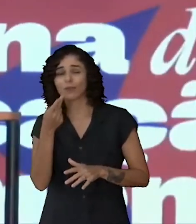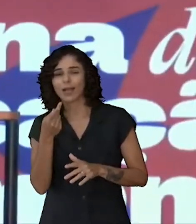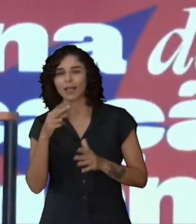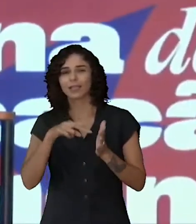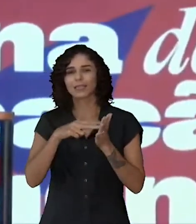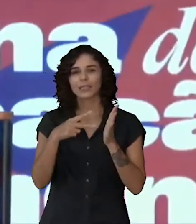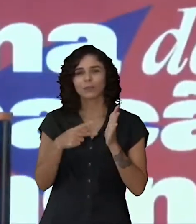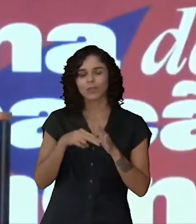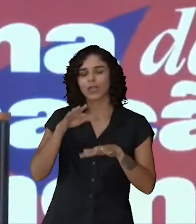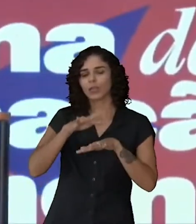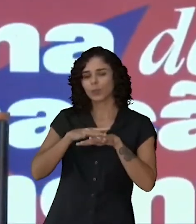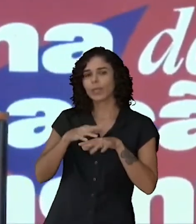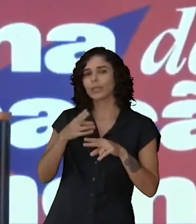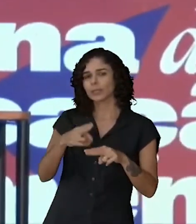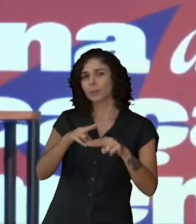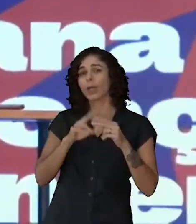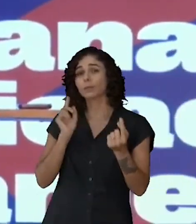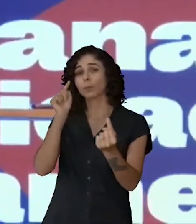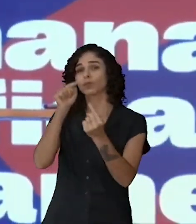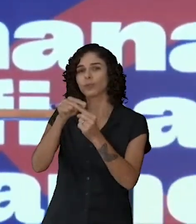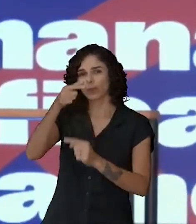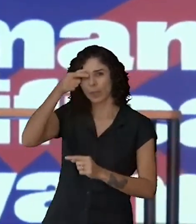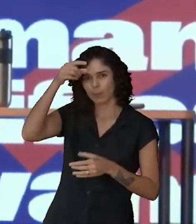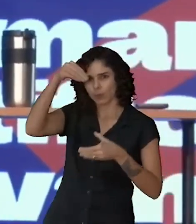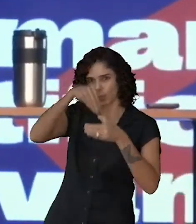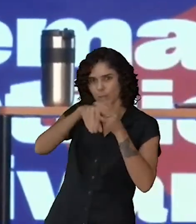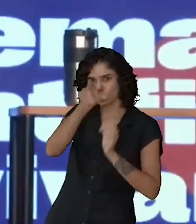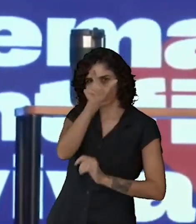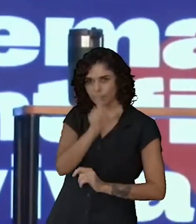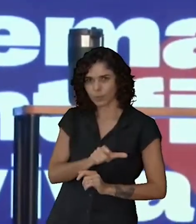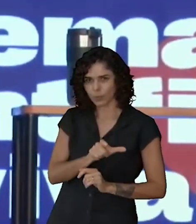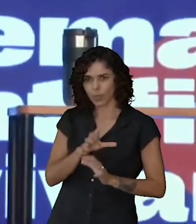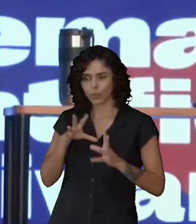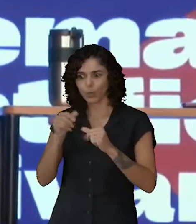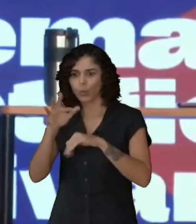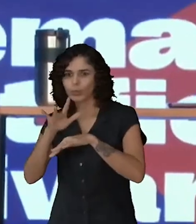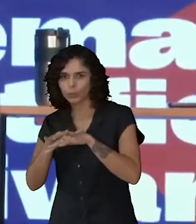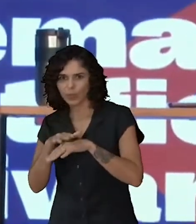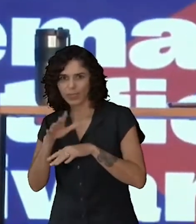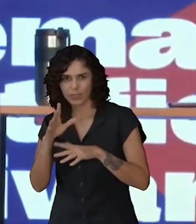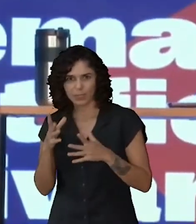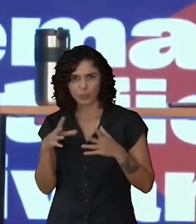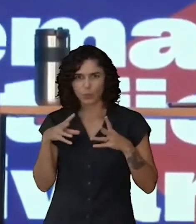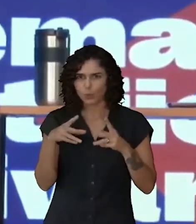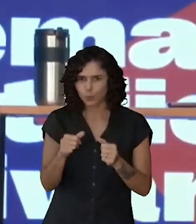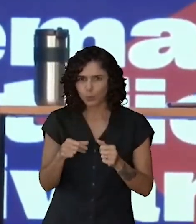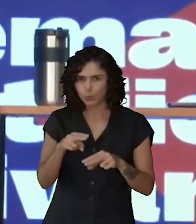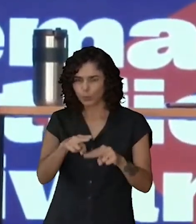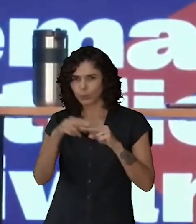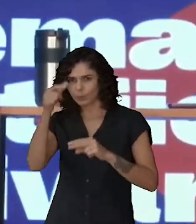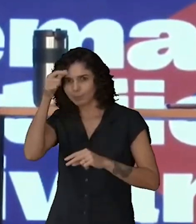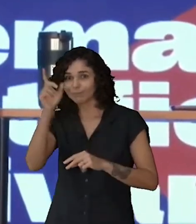causadas mesmo por demônios. Nem toda doença é causada por demônios, mas muitas são.